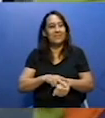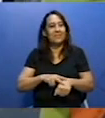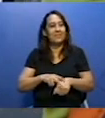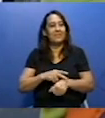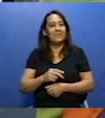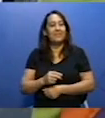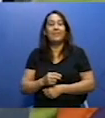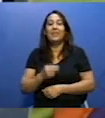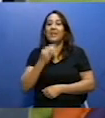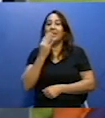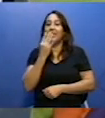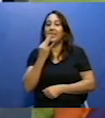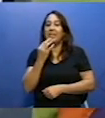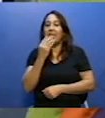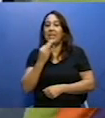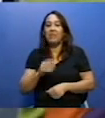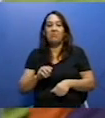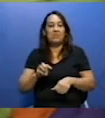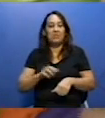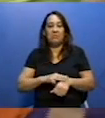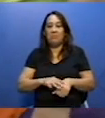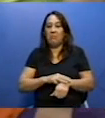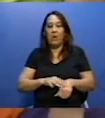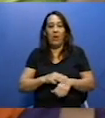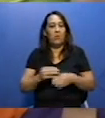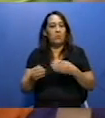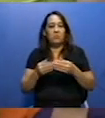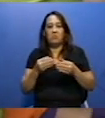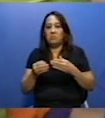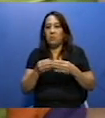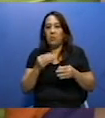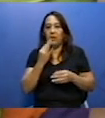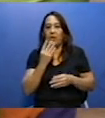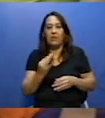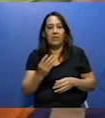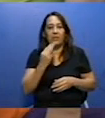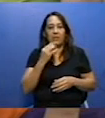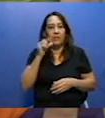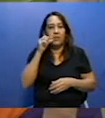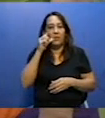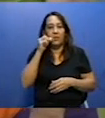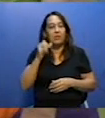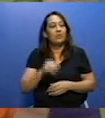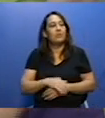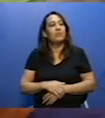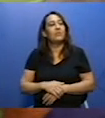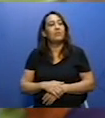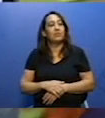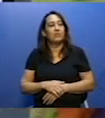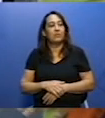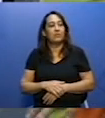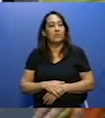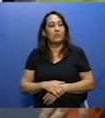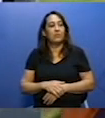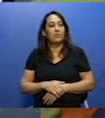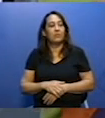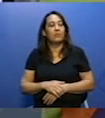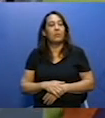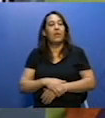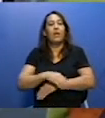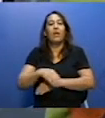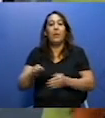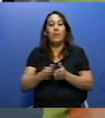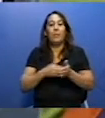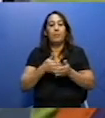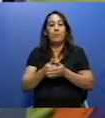rosa. Então, as ruas e avenidas pintam elas de cinza ou grafite. Dos dois lados, tá